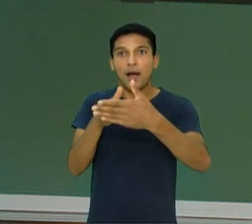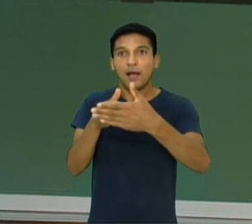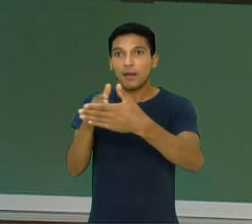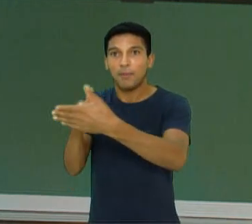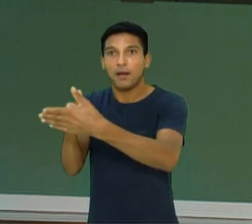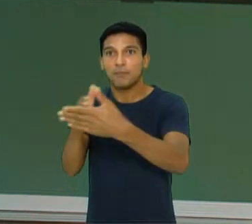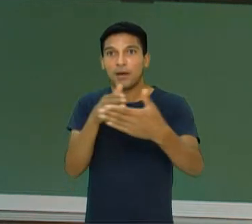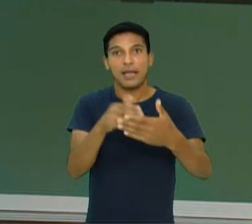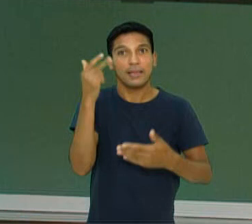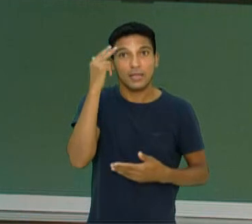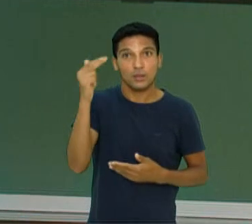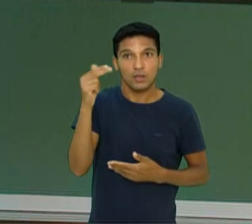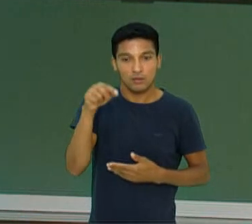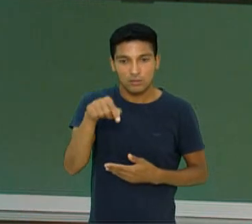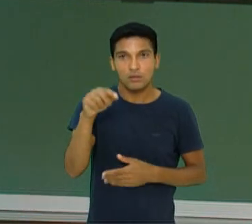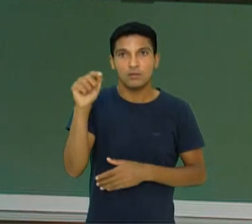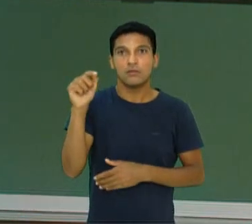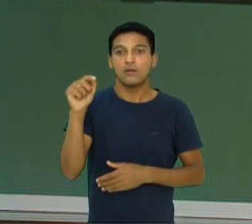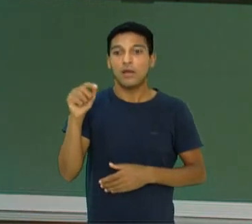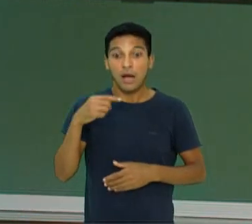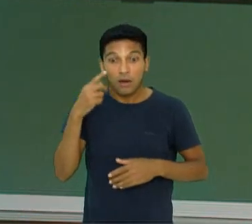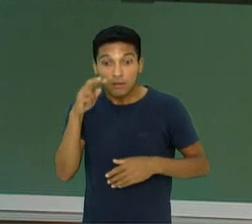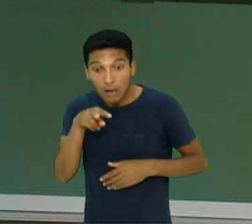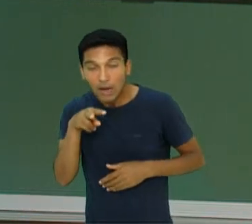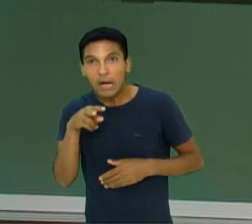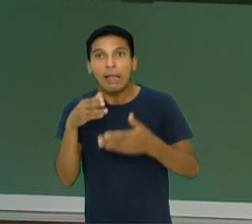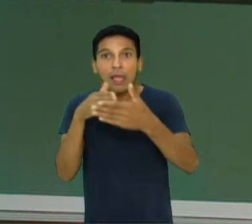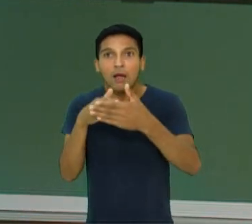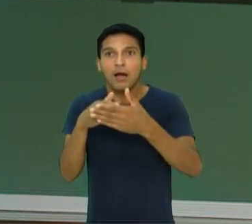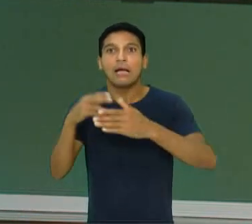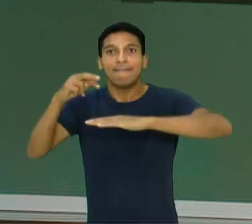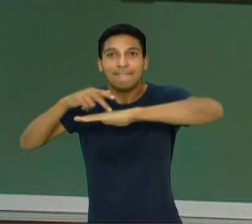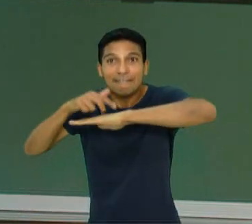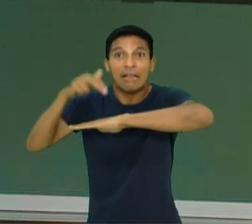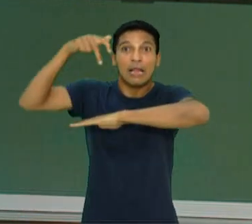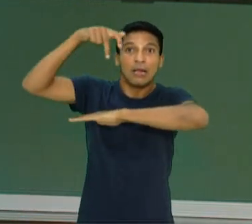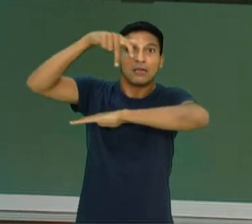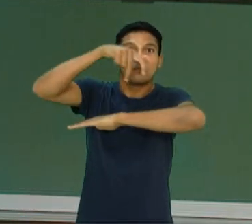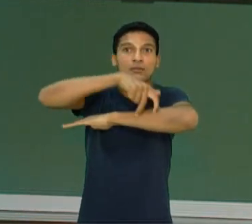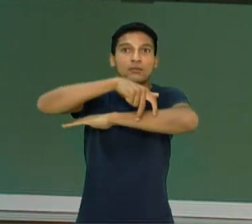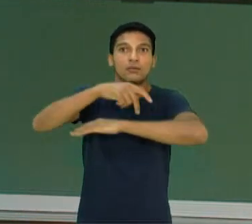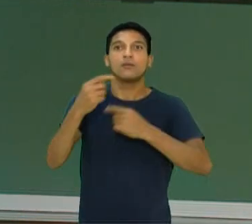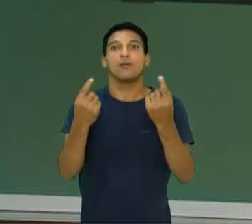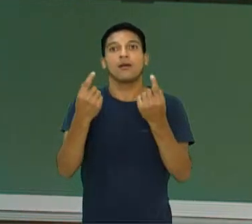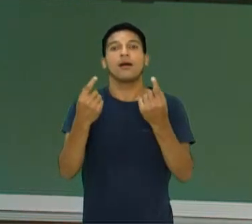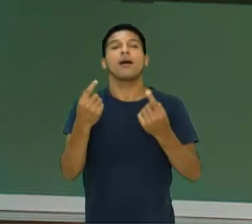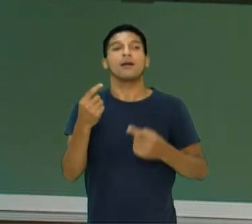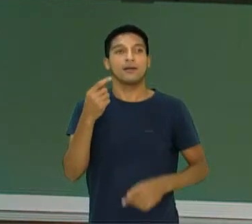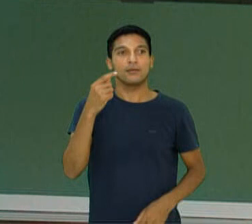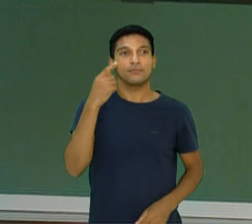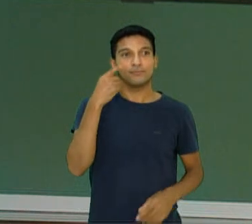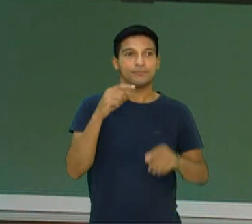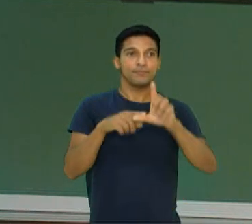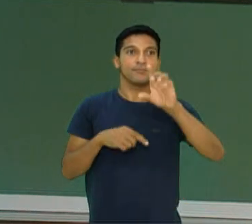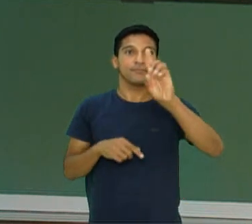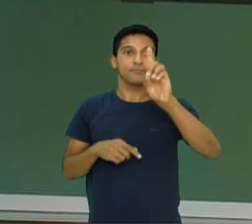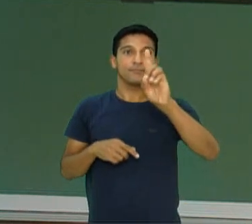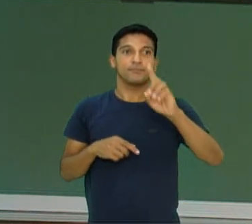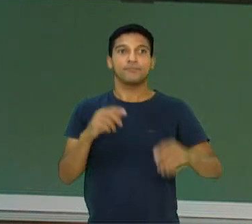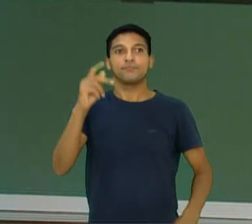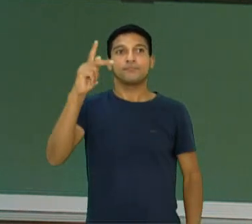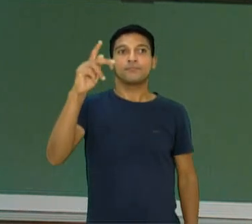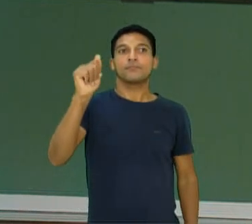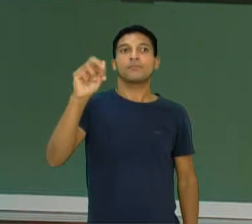naturais ou arquitetônicos como obstáculos a serem superados? É o parkour, né? Essa que é